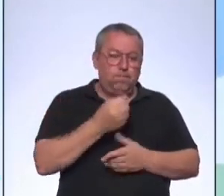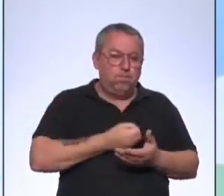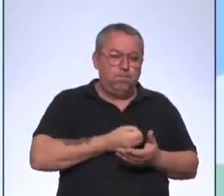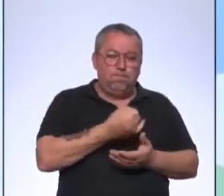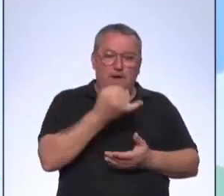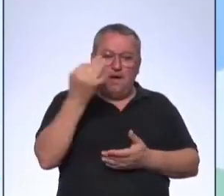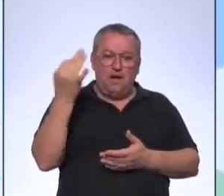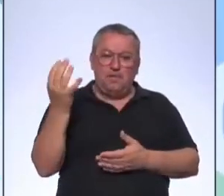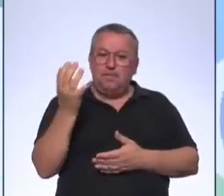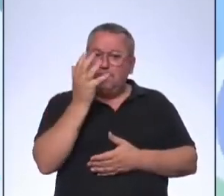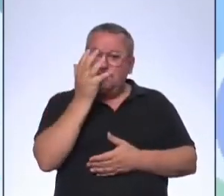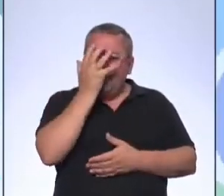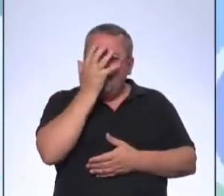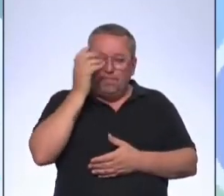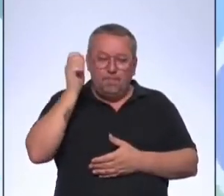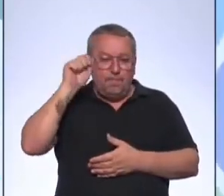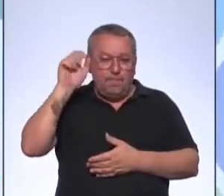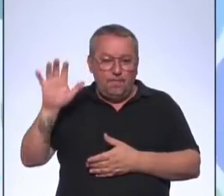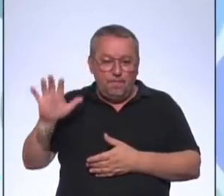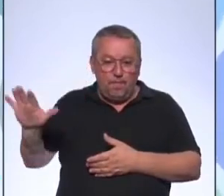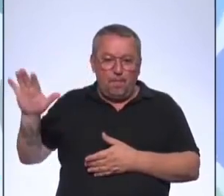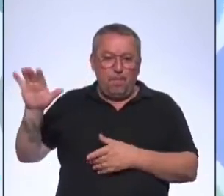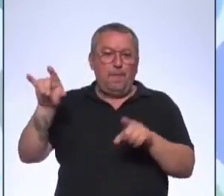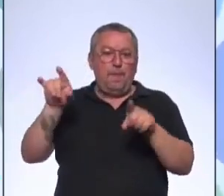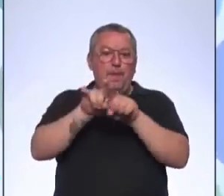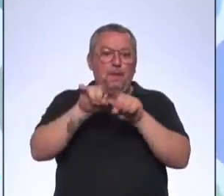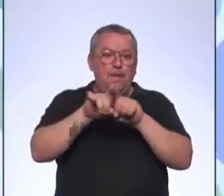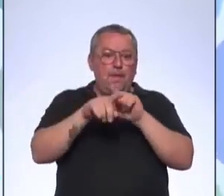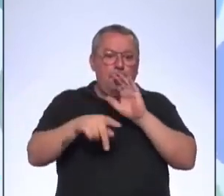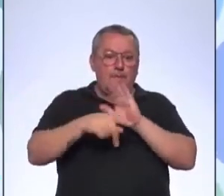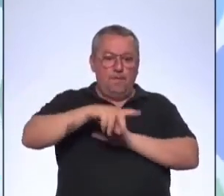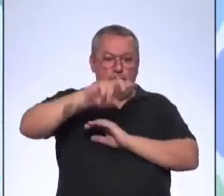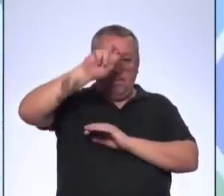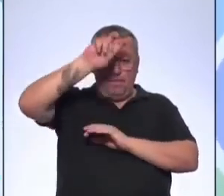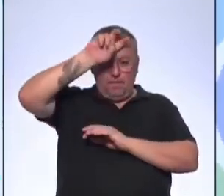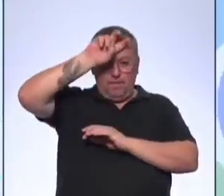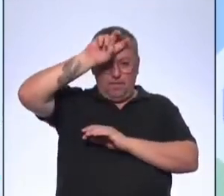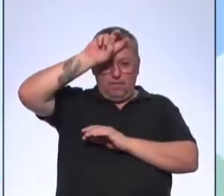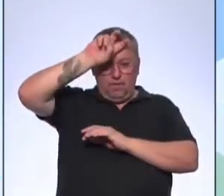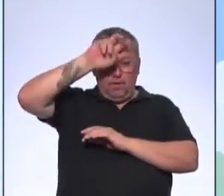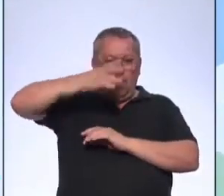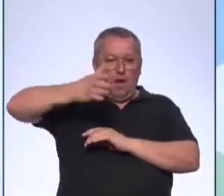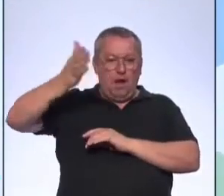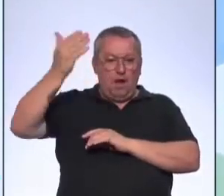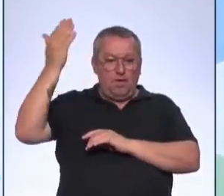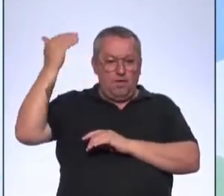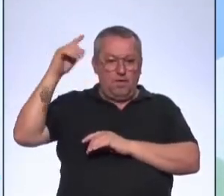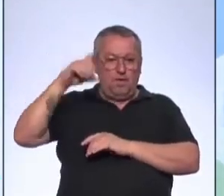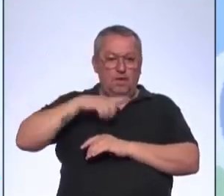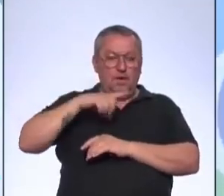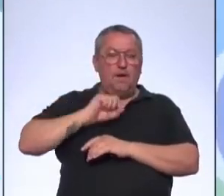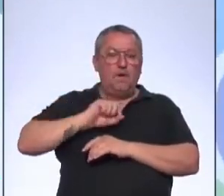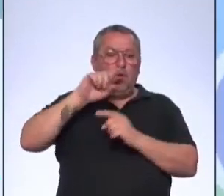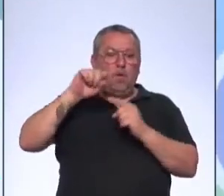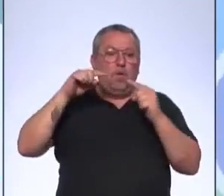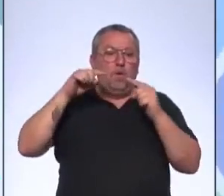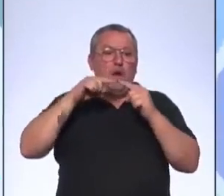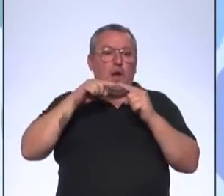dessas sociedades africanas e no caso do Egito Antigo, elas terão essa